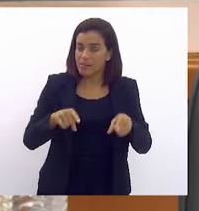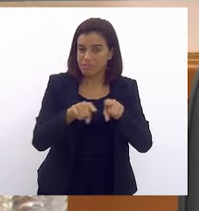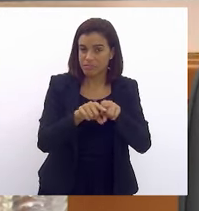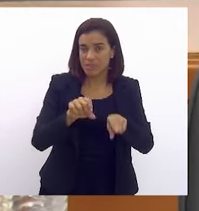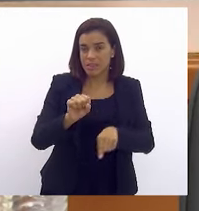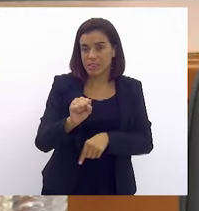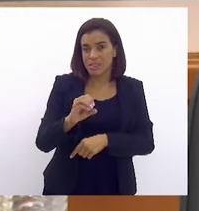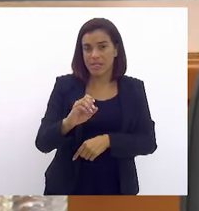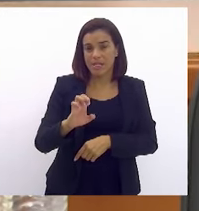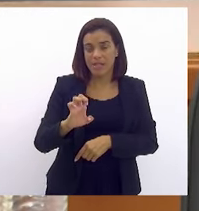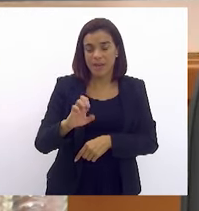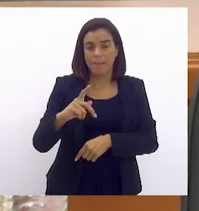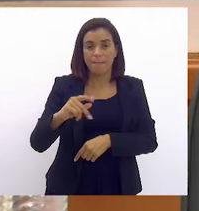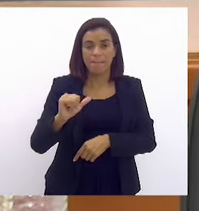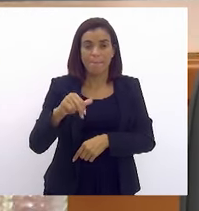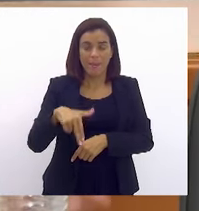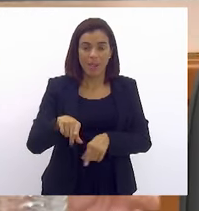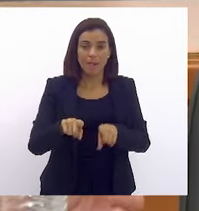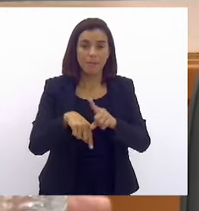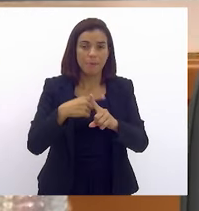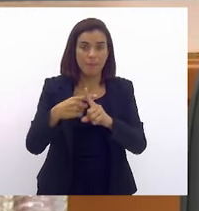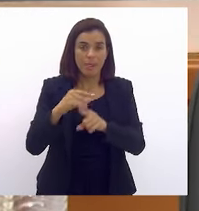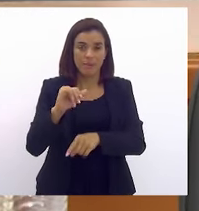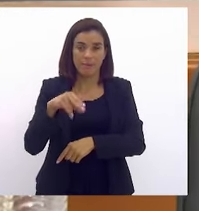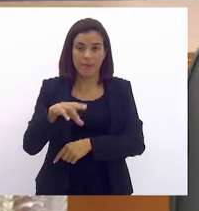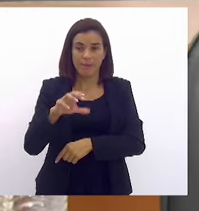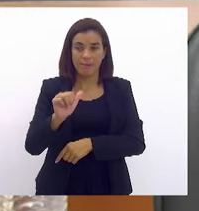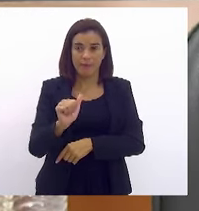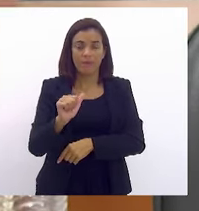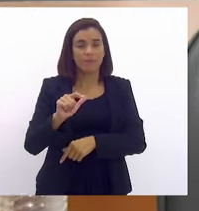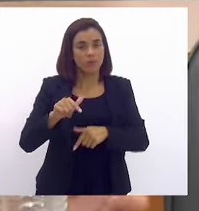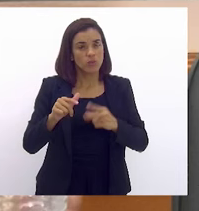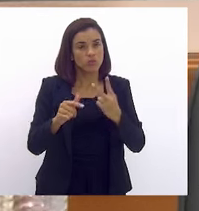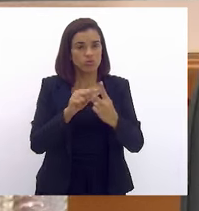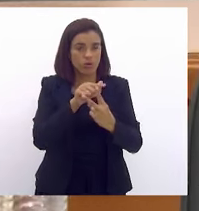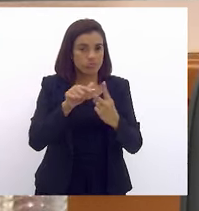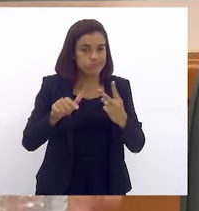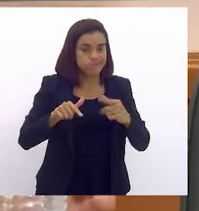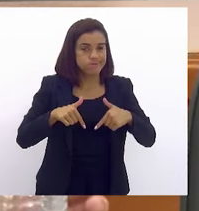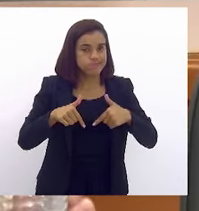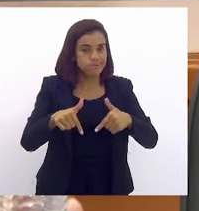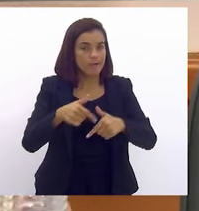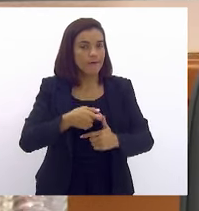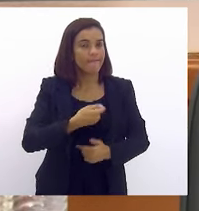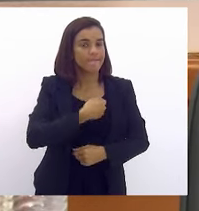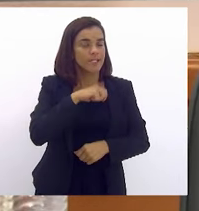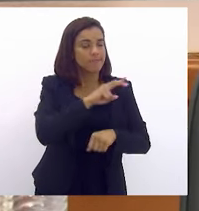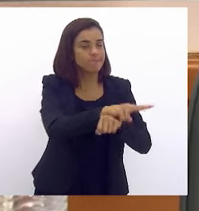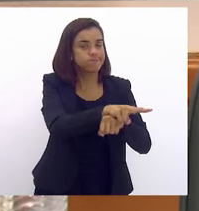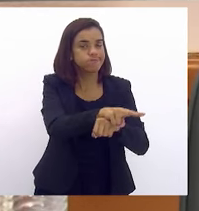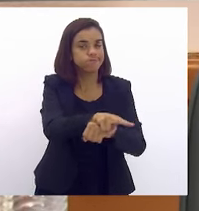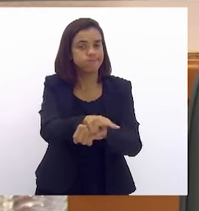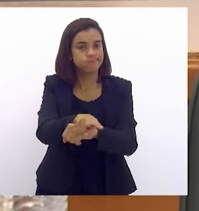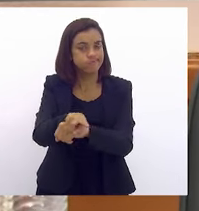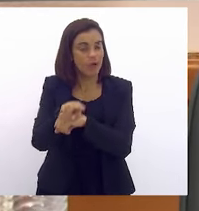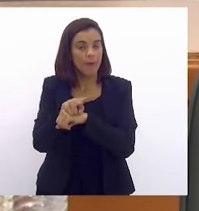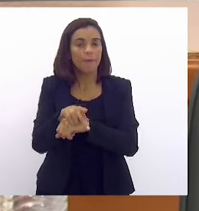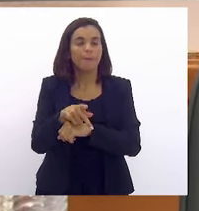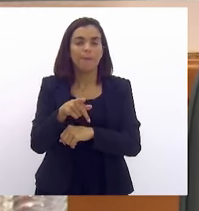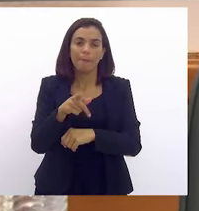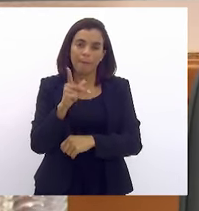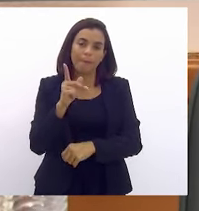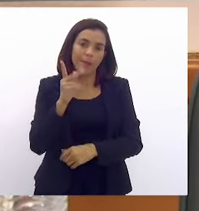e o INEA, tem tentado fazer atividades de fiscalização e monitoramento para combater esse